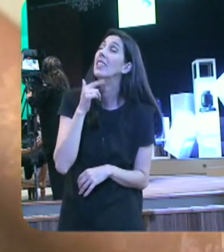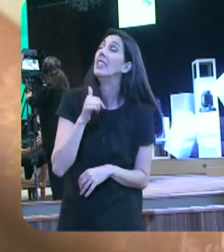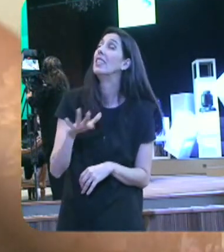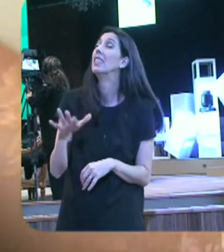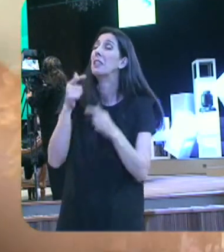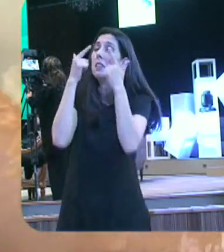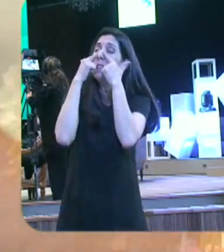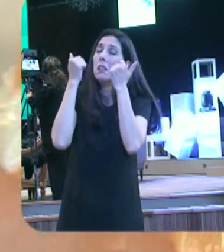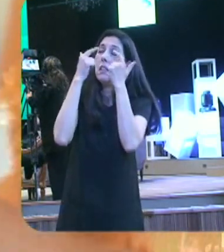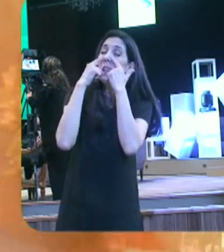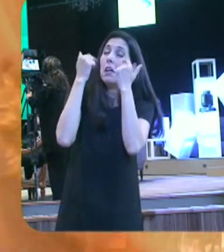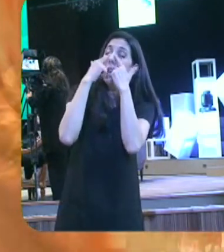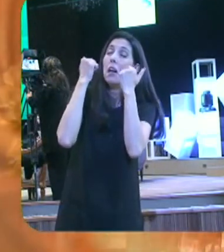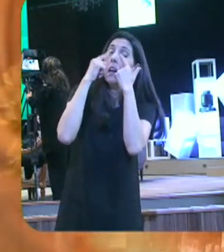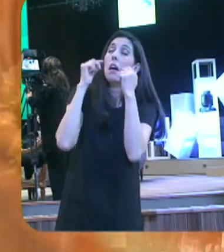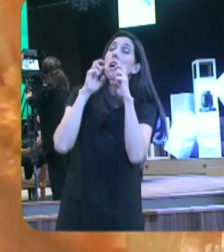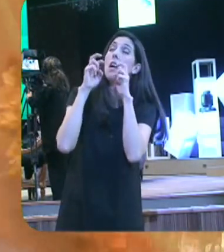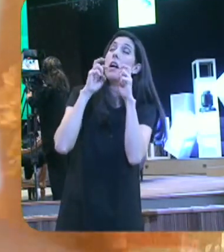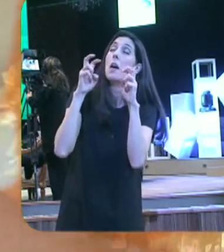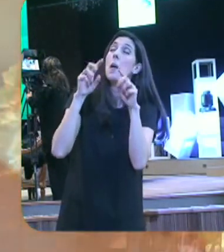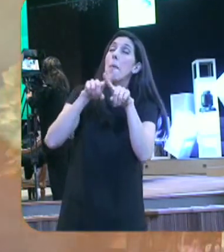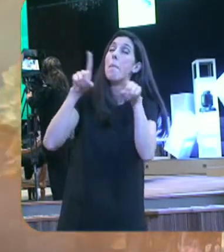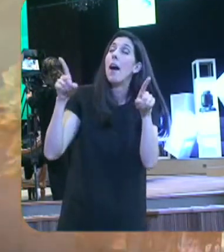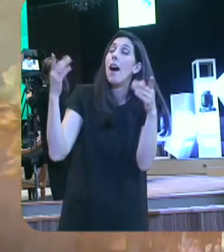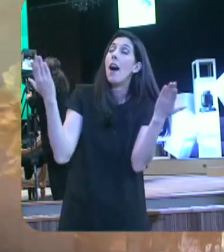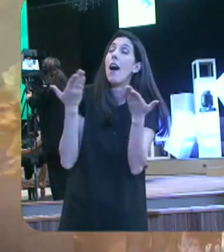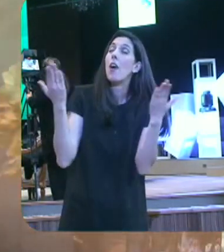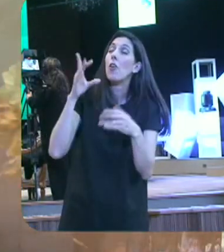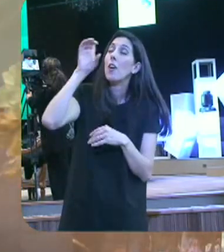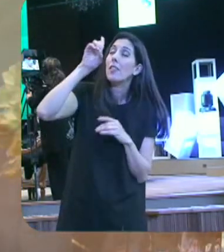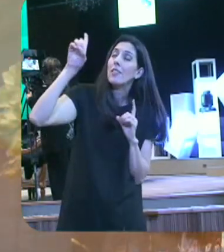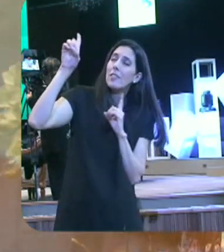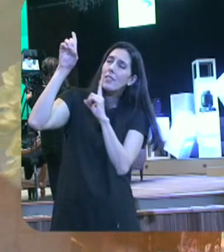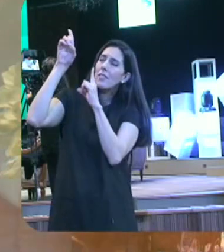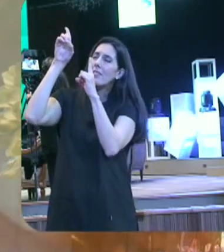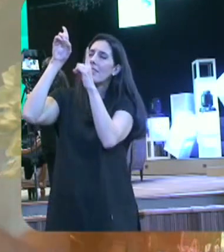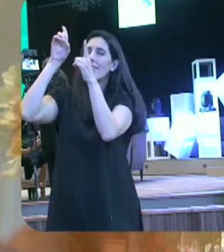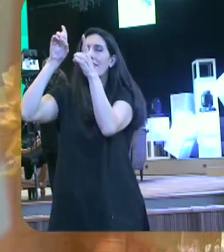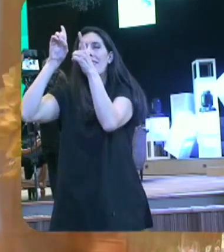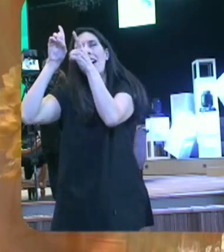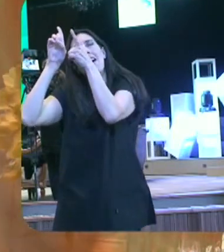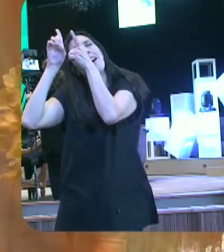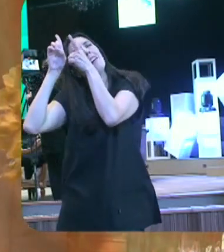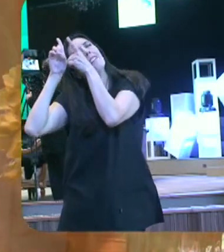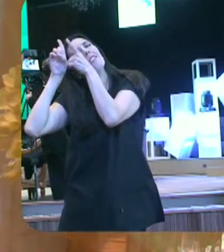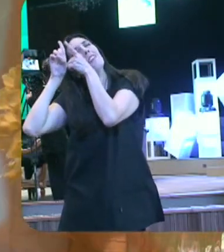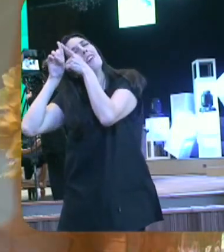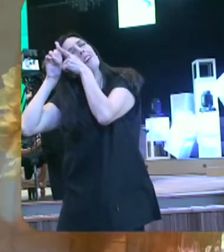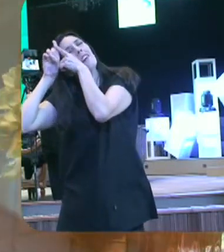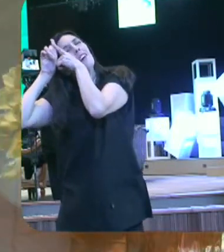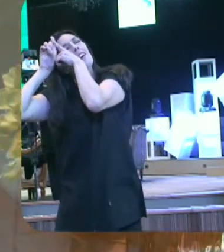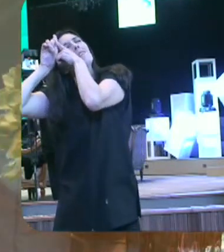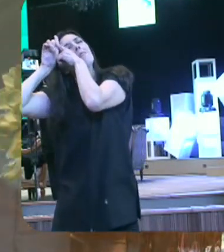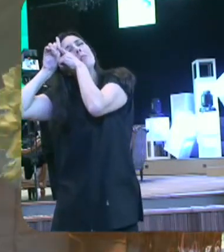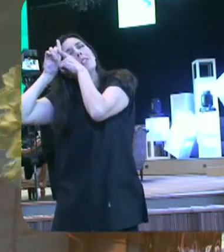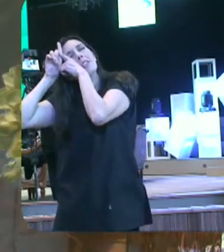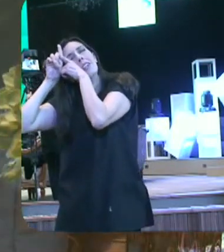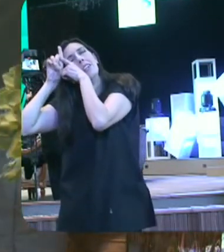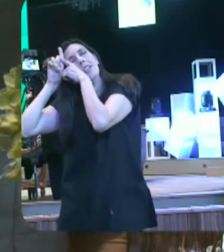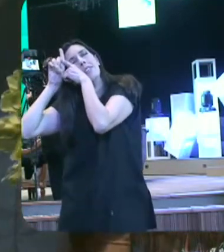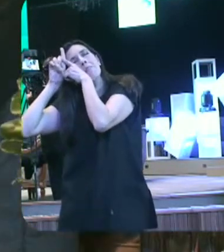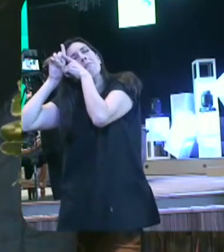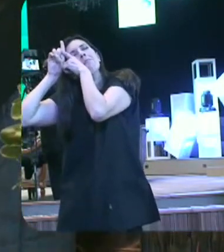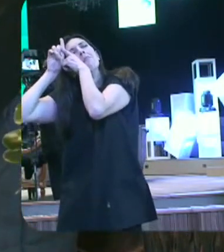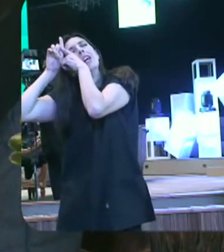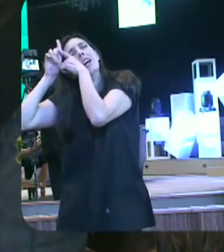que chorou bastante, mas se aconchegou no braço da mamãe e suspira forte e para